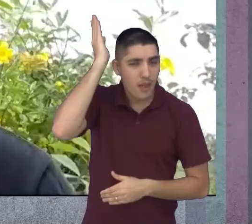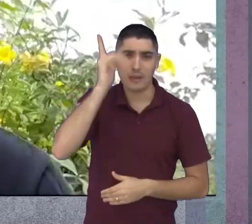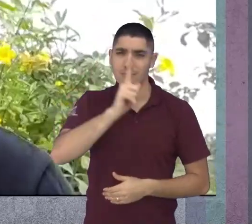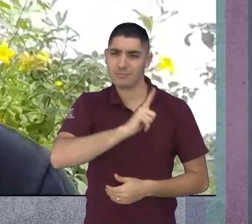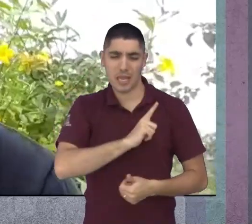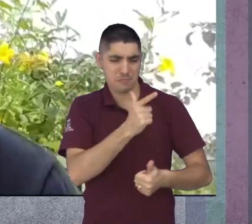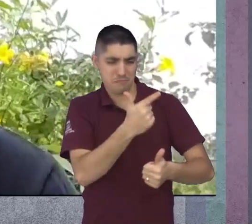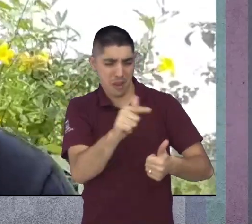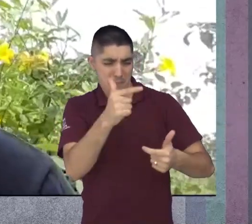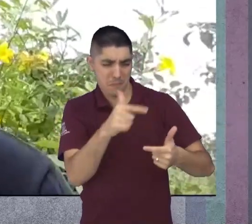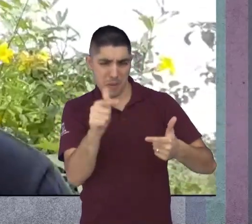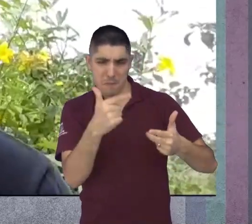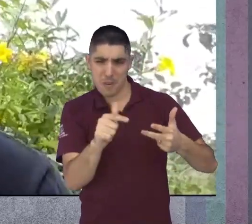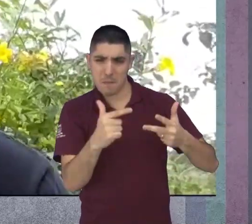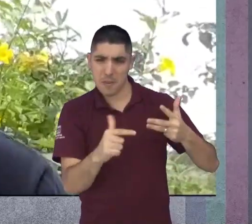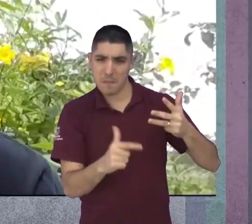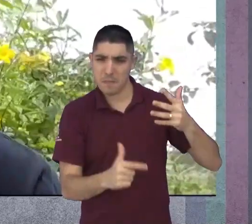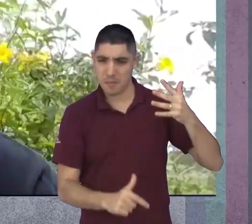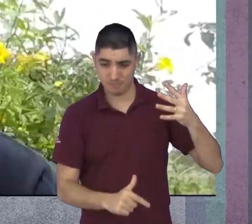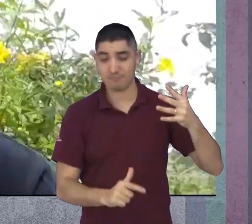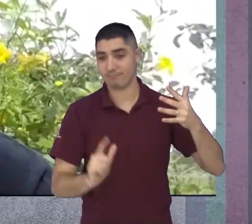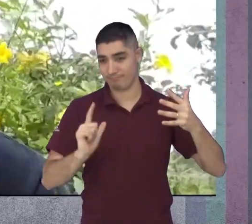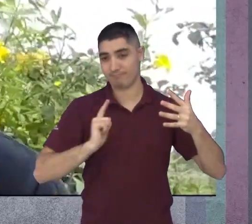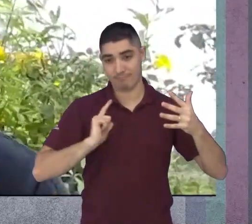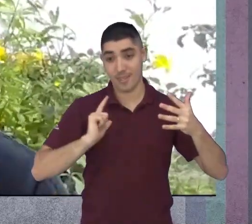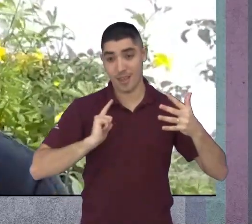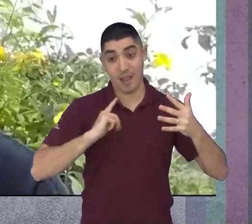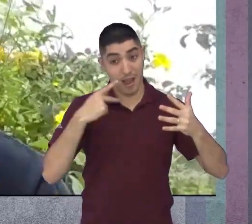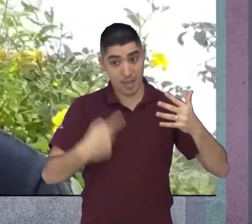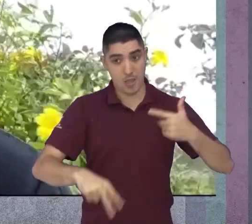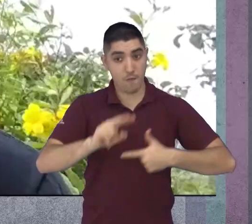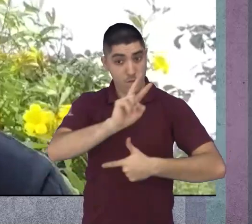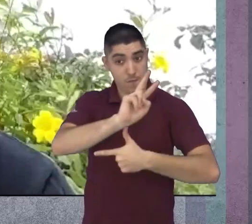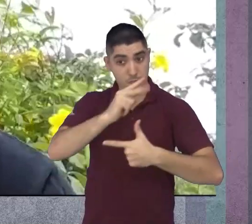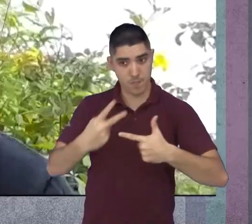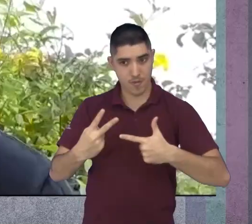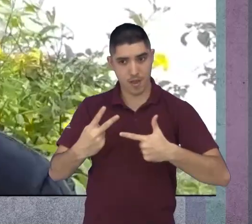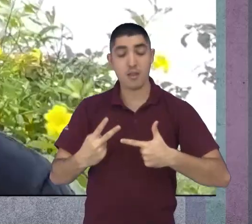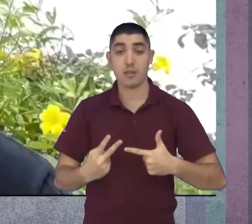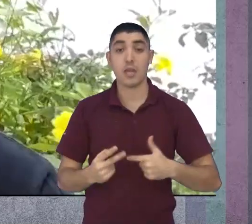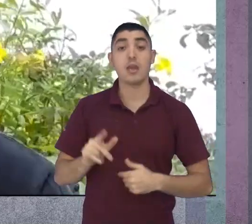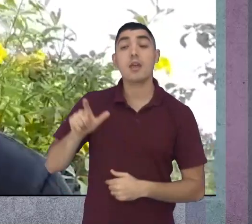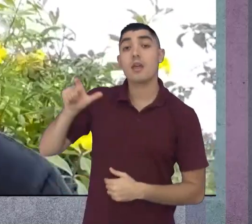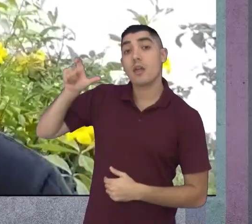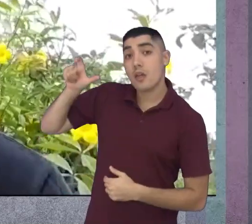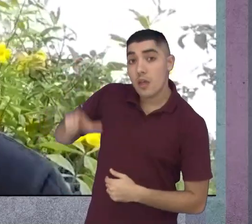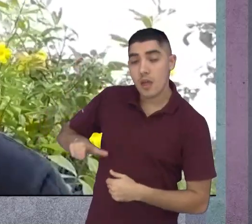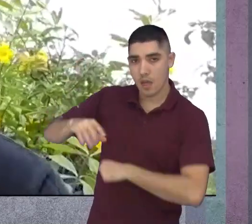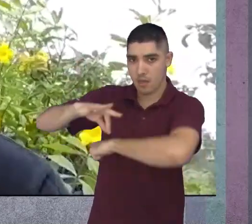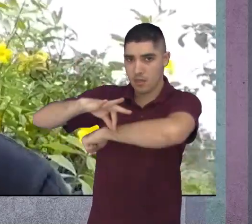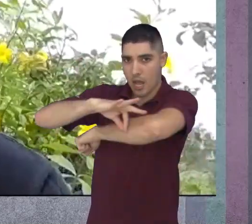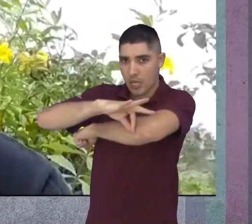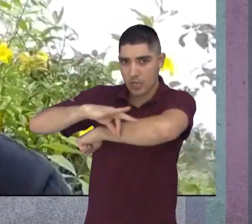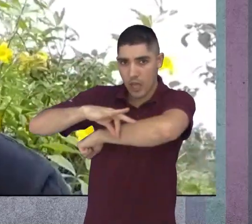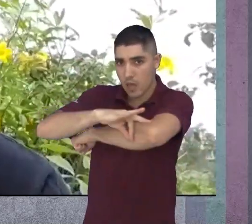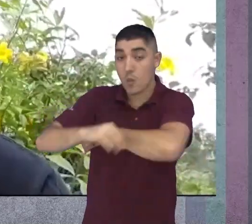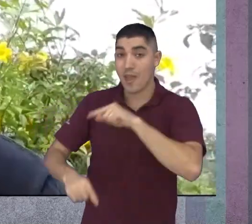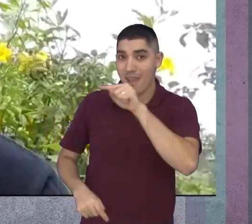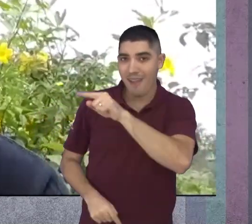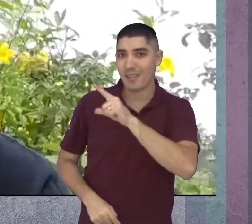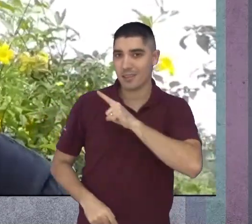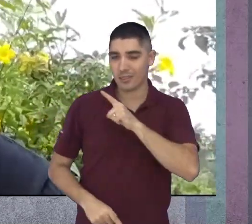muitos outros, né? Tombados aqui. E essa proteção é feita pelos nossos arquitetos, né? Baseado em diversos